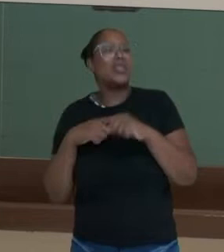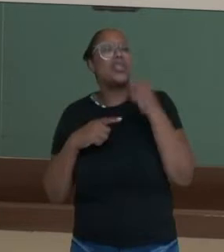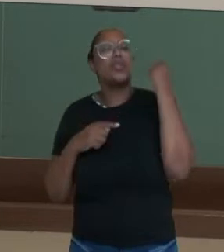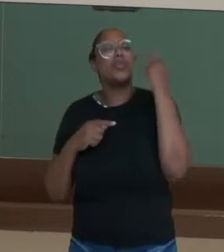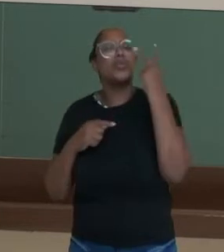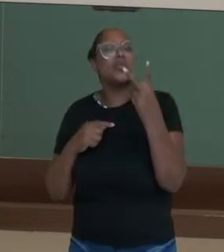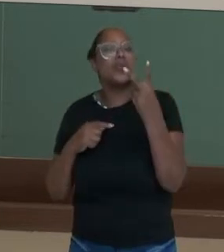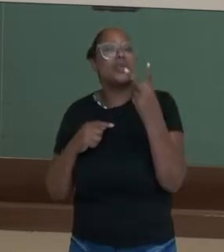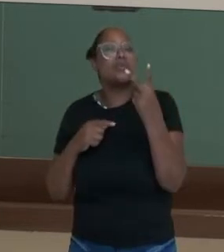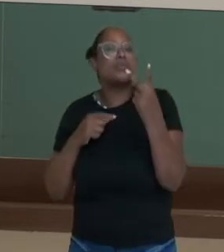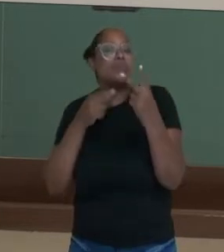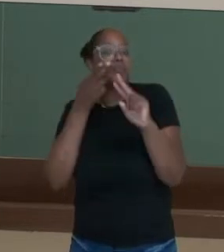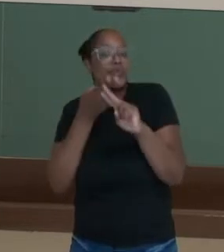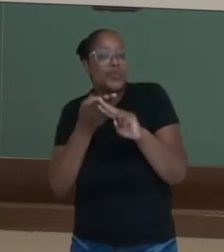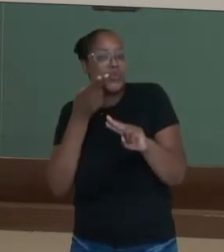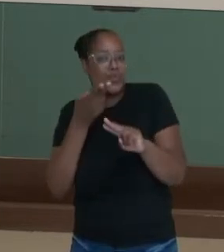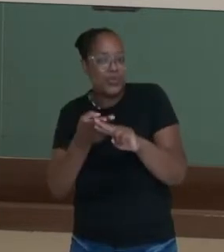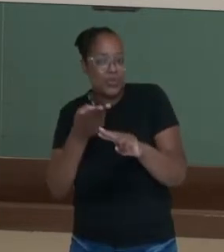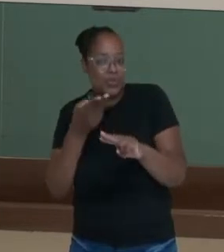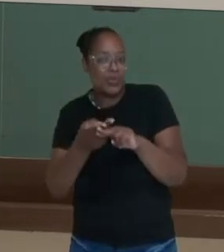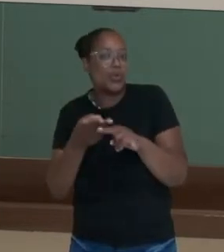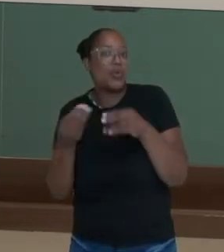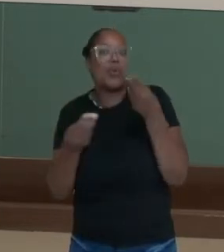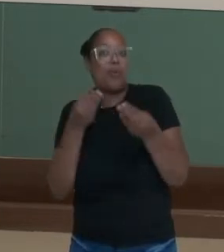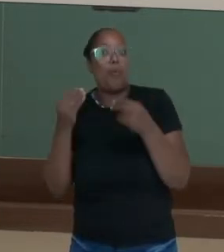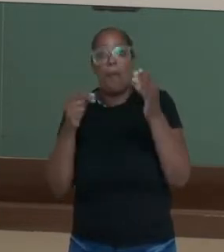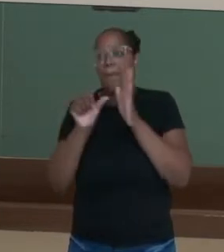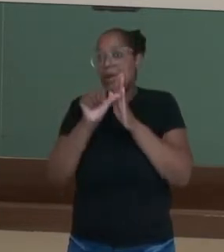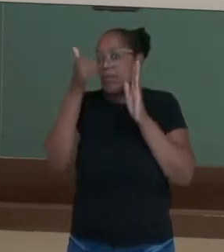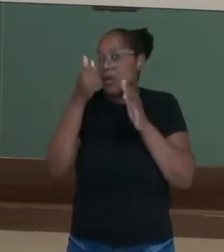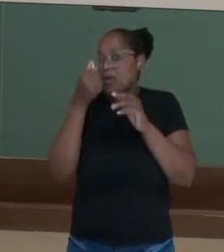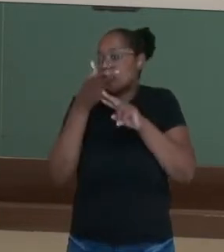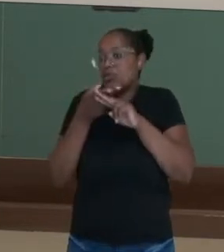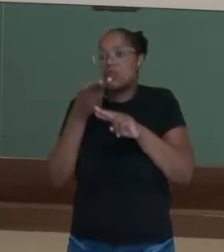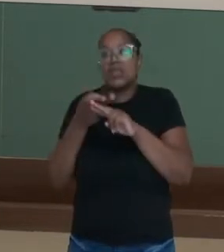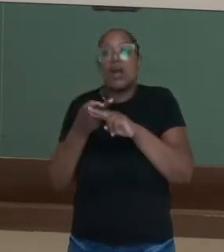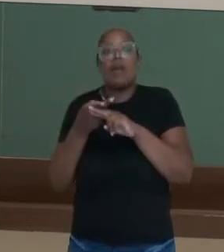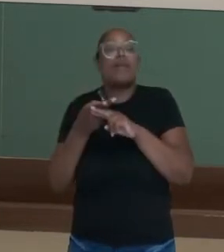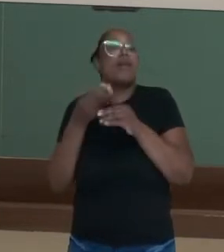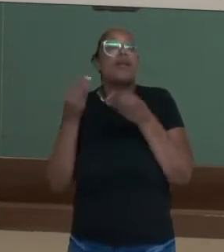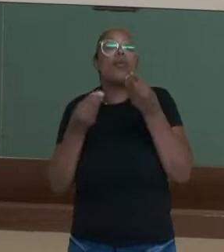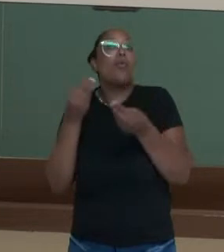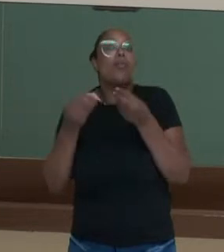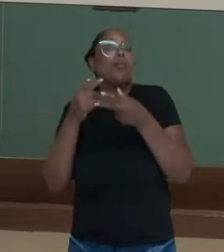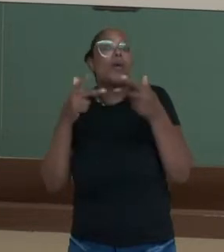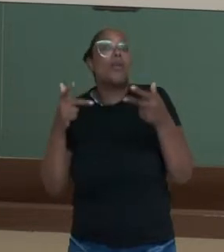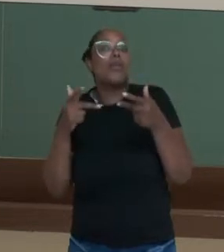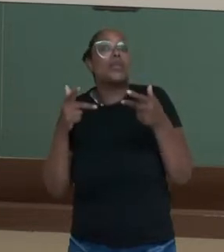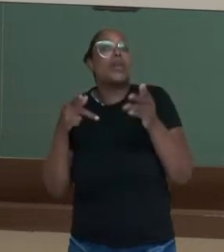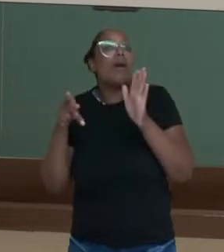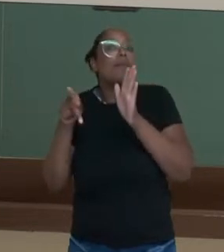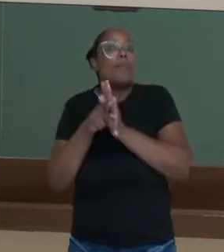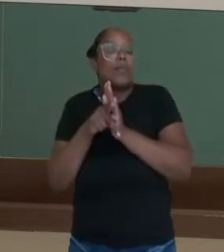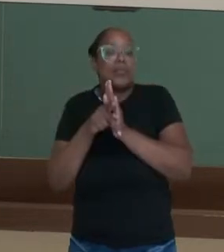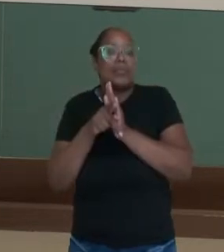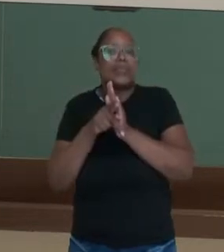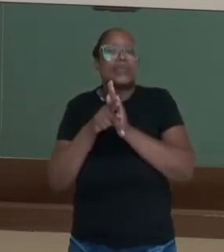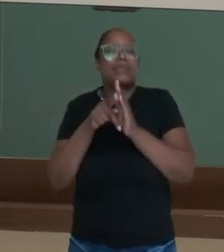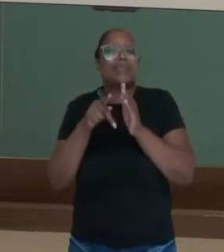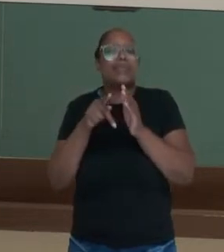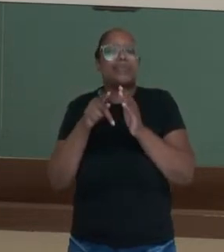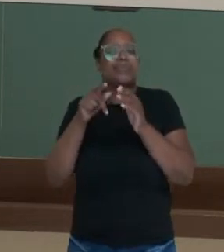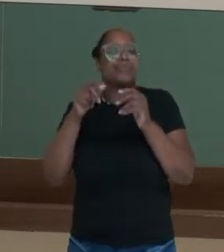duas utilizações, certo? Primeiro, como um instrumento utilizado em